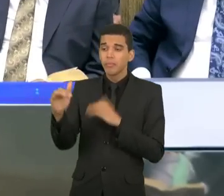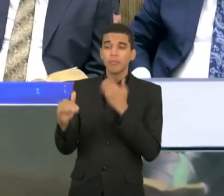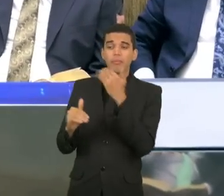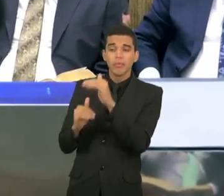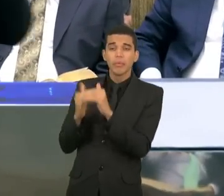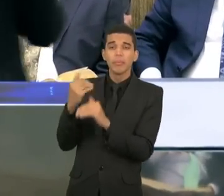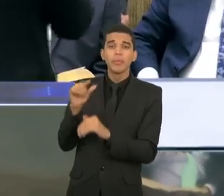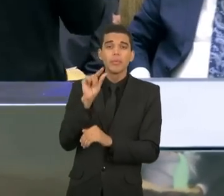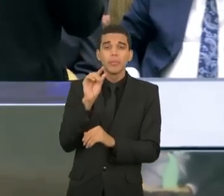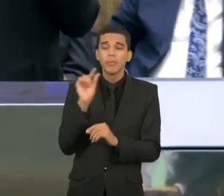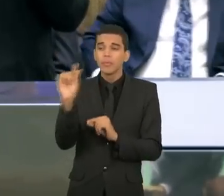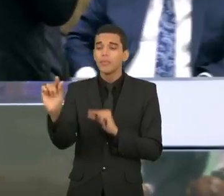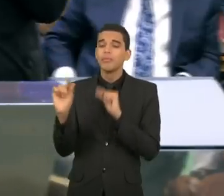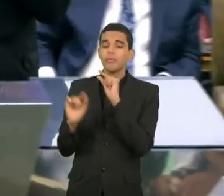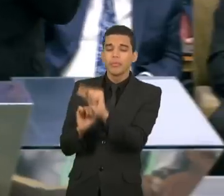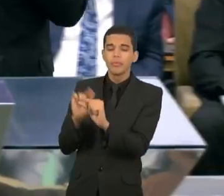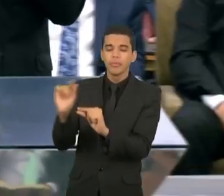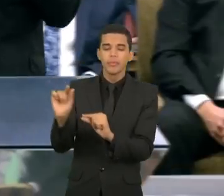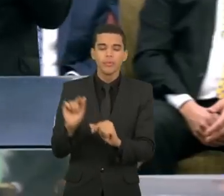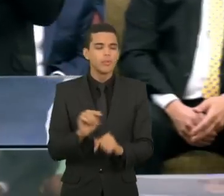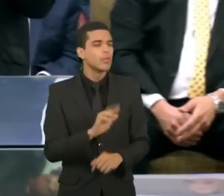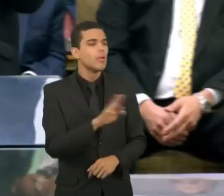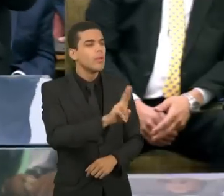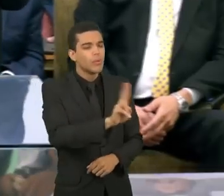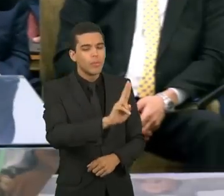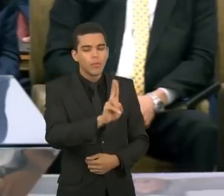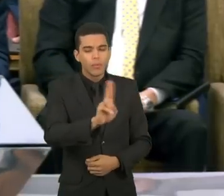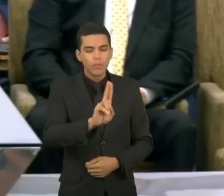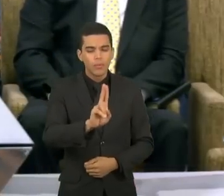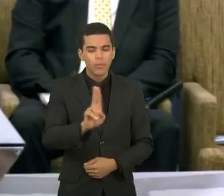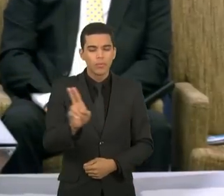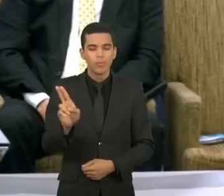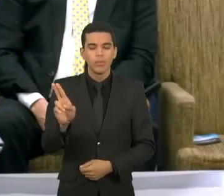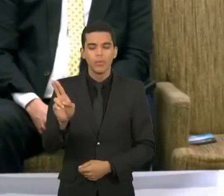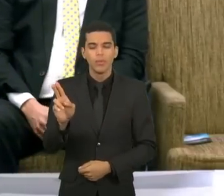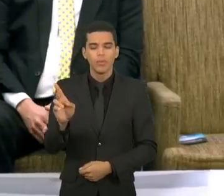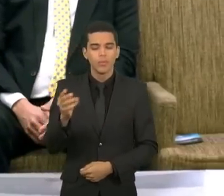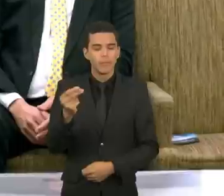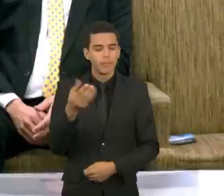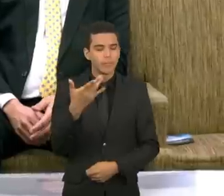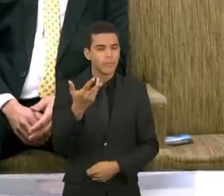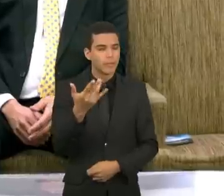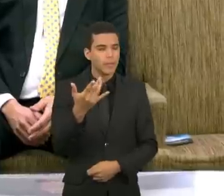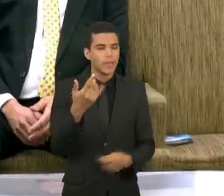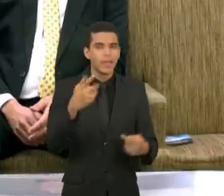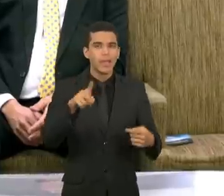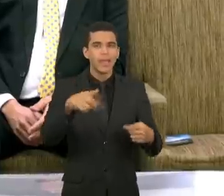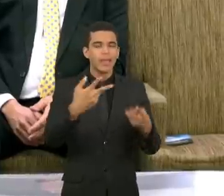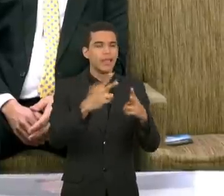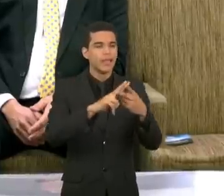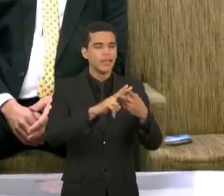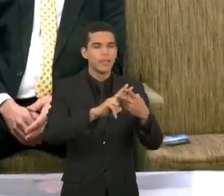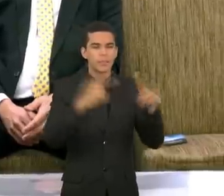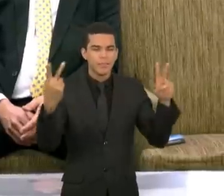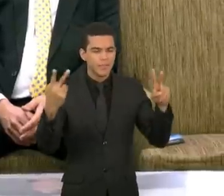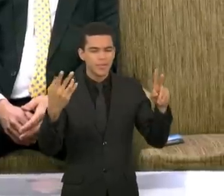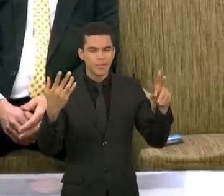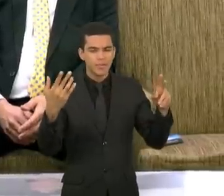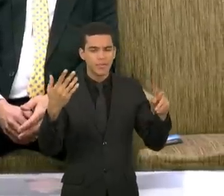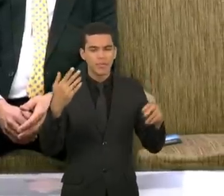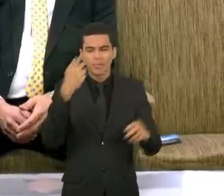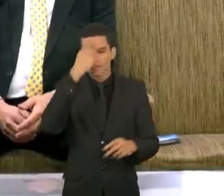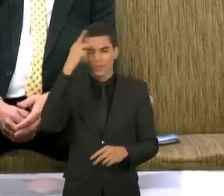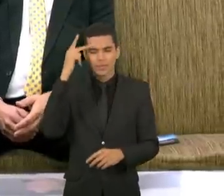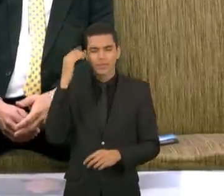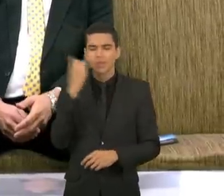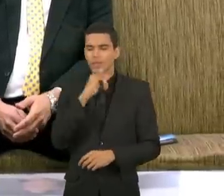daquele, sei lá o que era aquele. O que disse que tem que liberar prisão, liberar. Tem o italiano que o senhor gosta